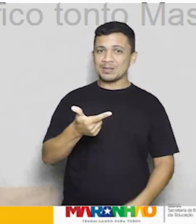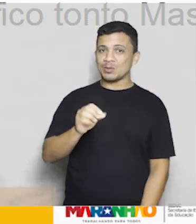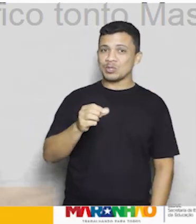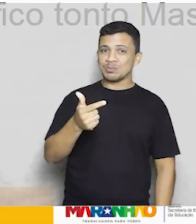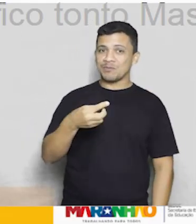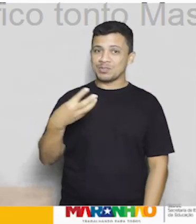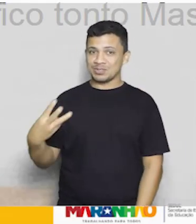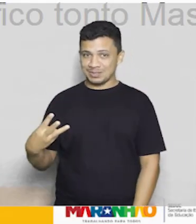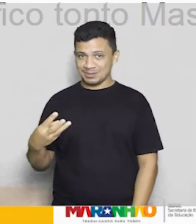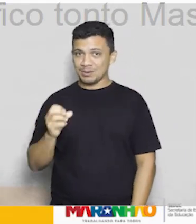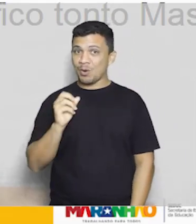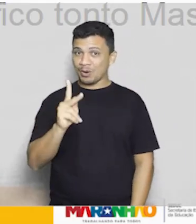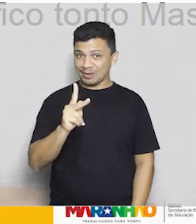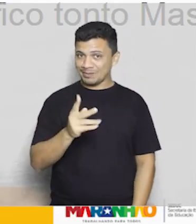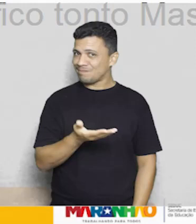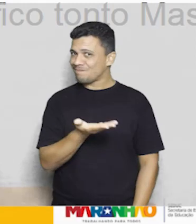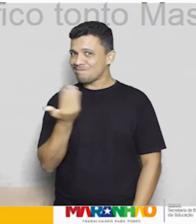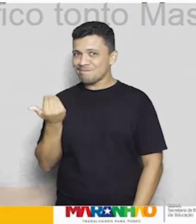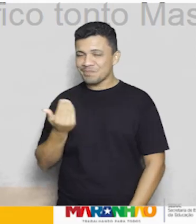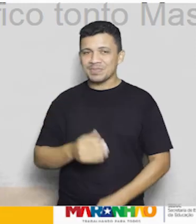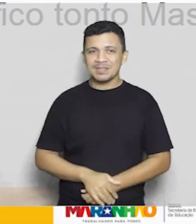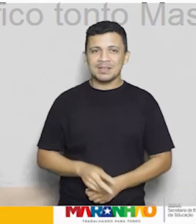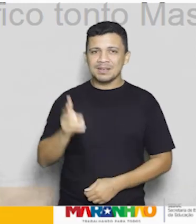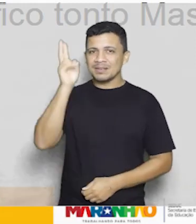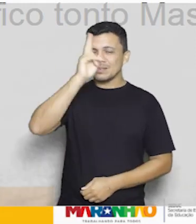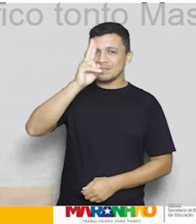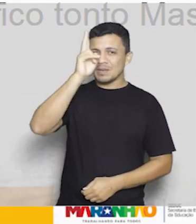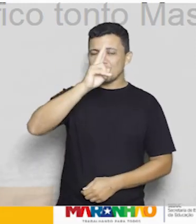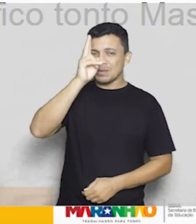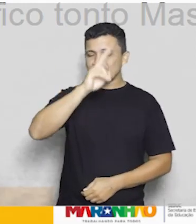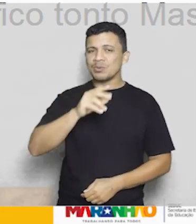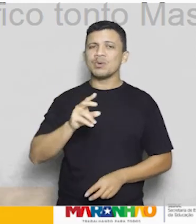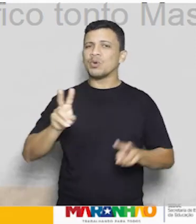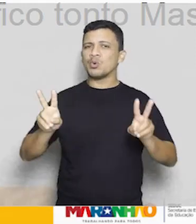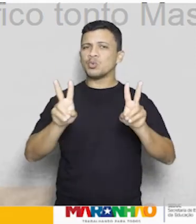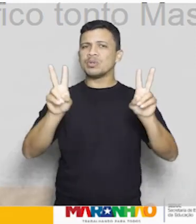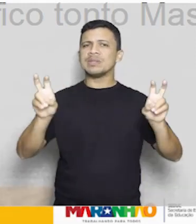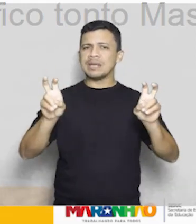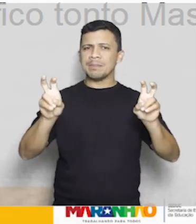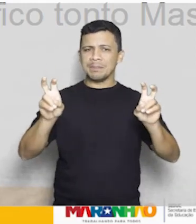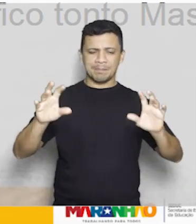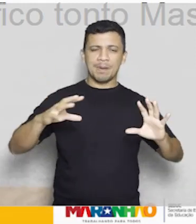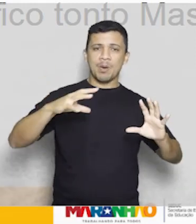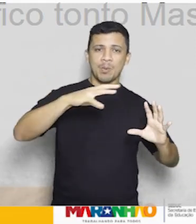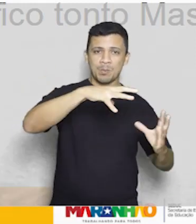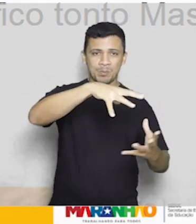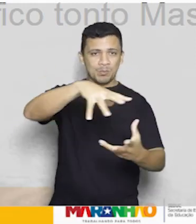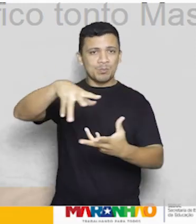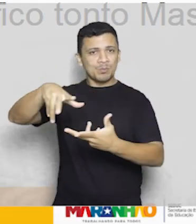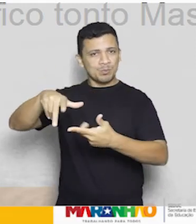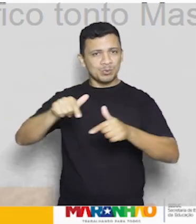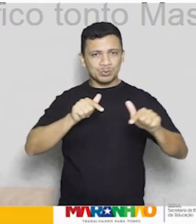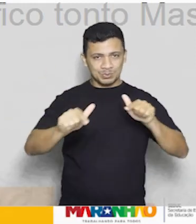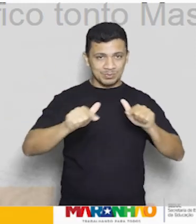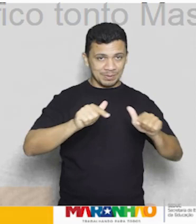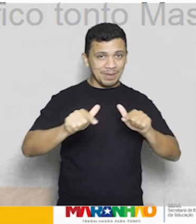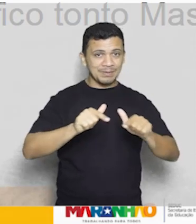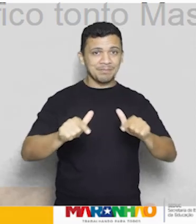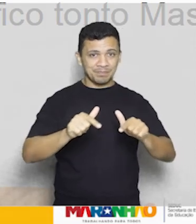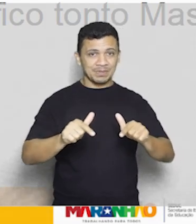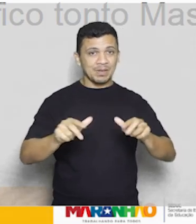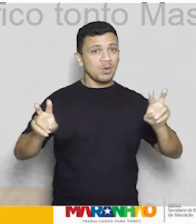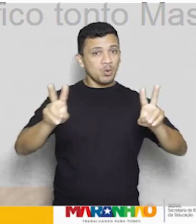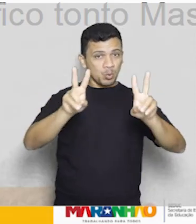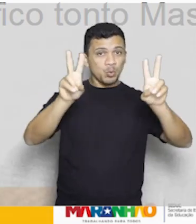ok? Então vamos lá. Lembrando que essa primeira unidade, ela versa sobre o mundo do trabalho. Então o tema central de todas as questões